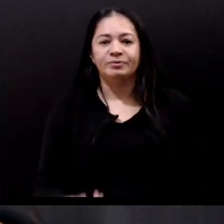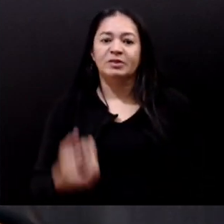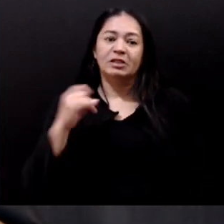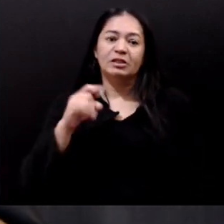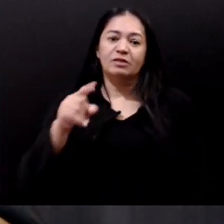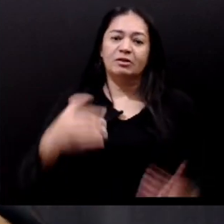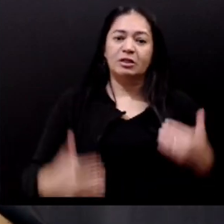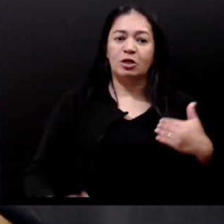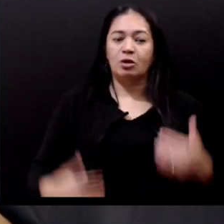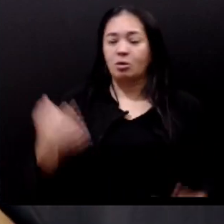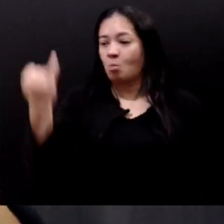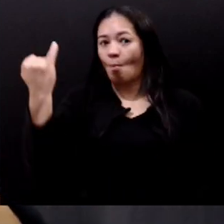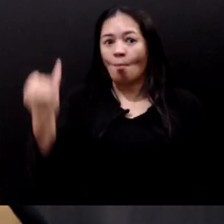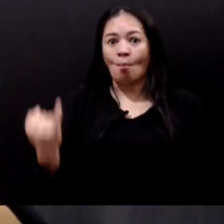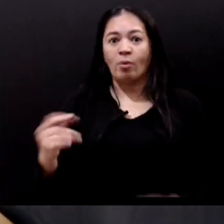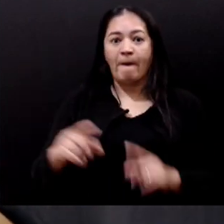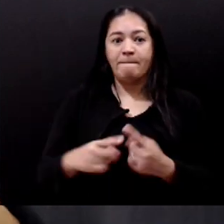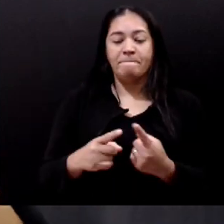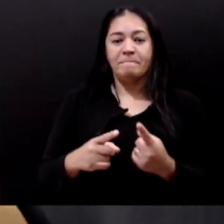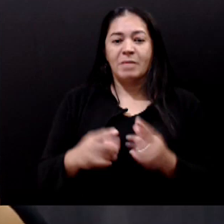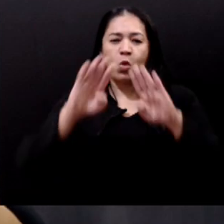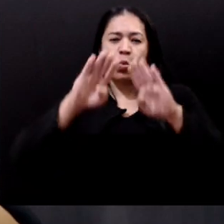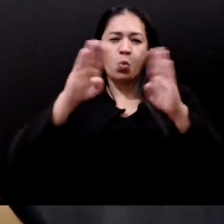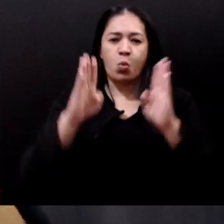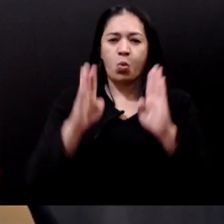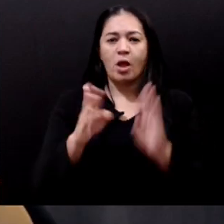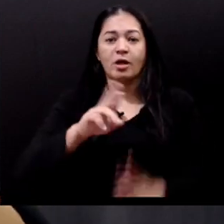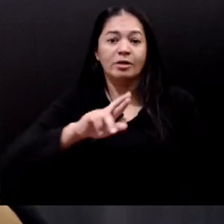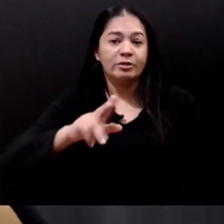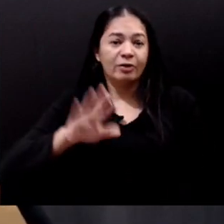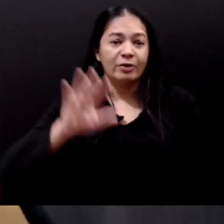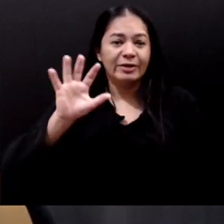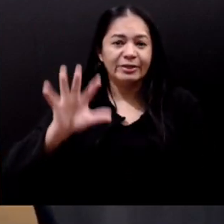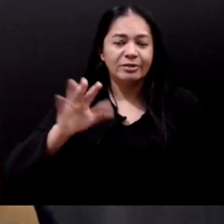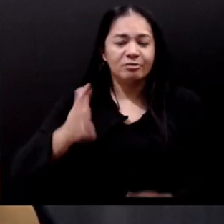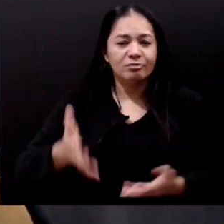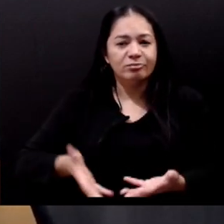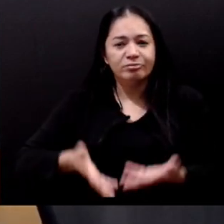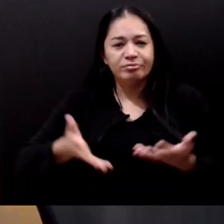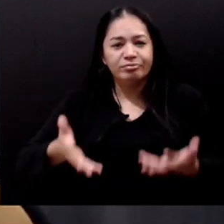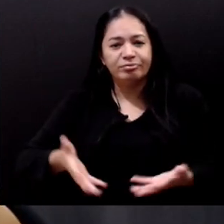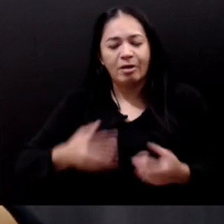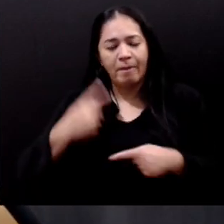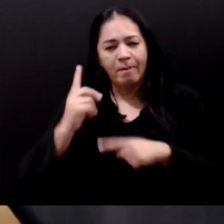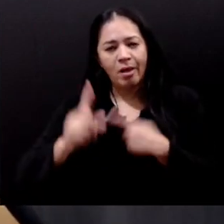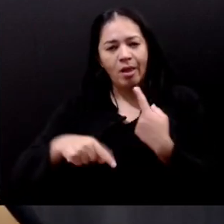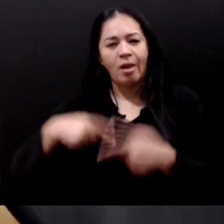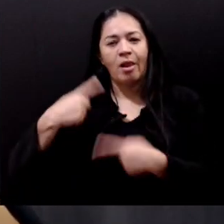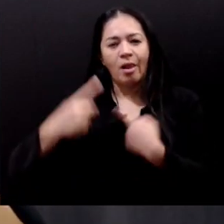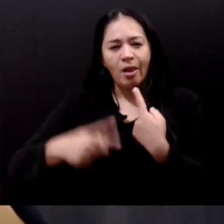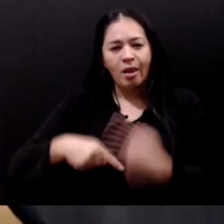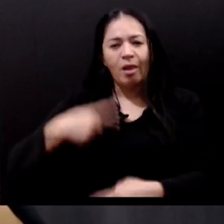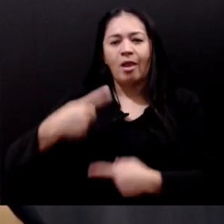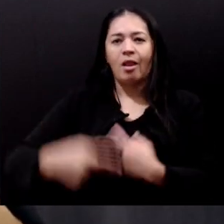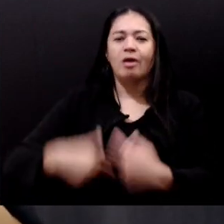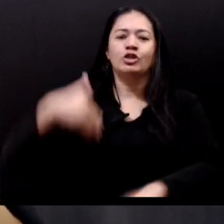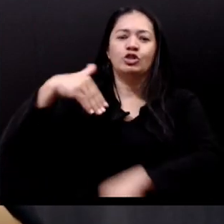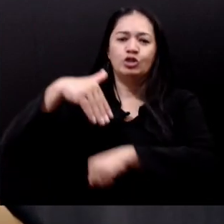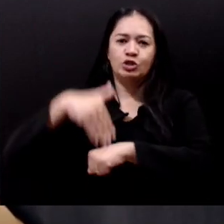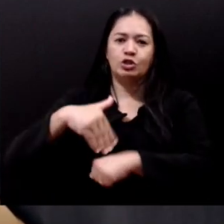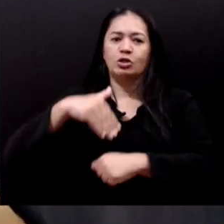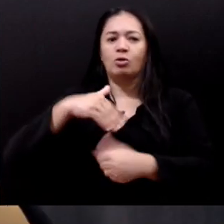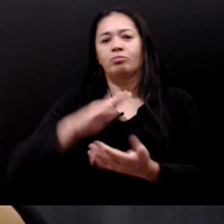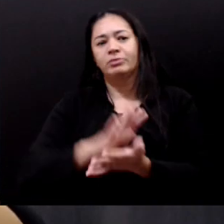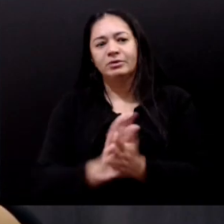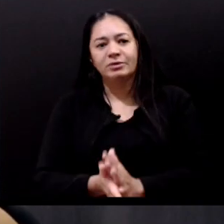é definido o suficiente, e isso vai alimentando essa roda de terrorismo, de culpabilização, Uhum. que é